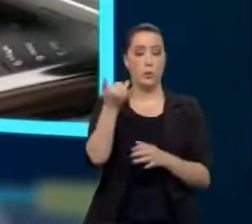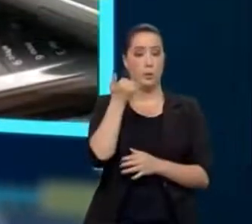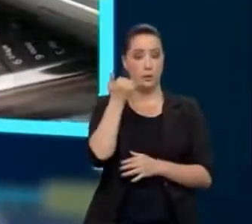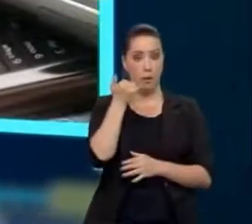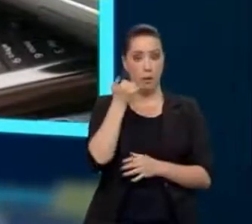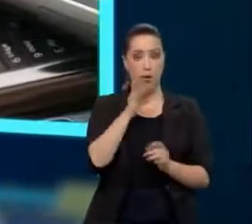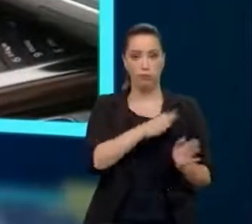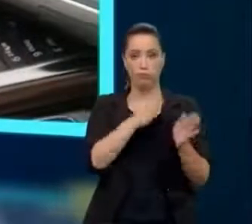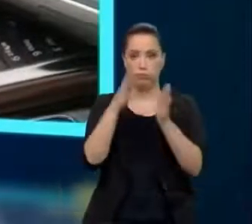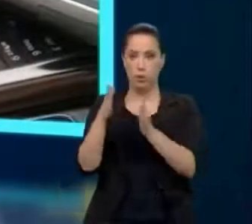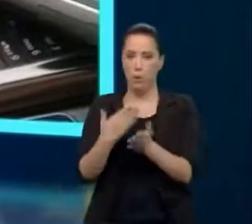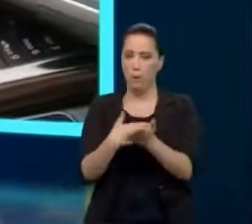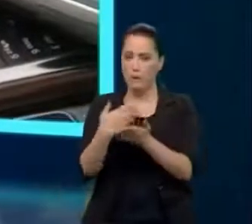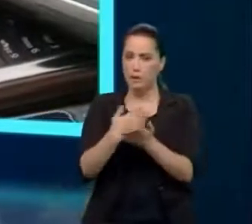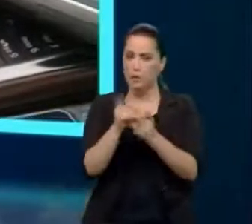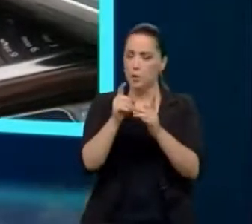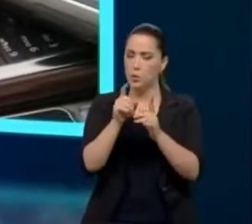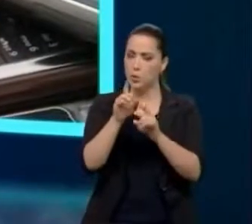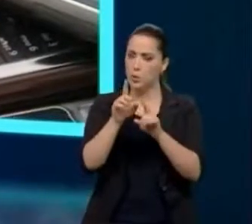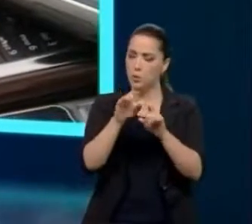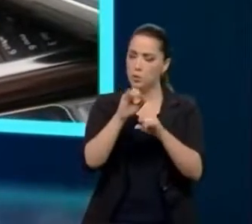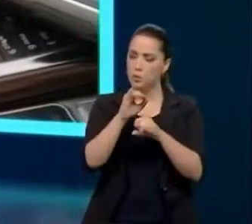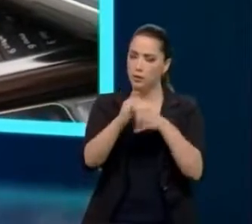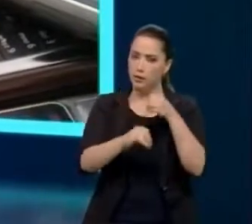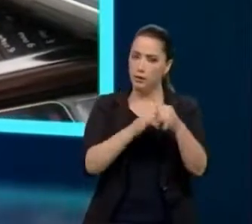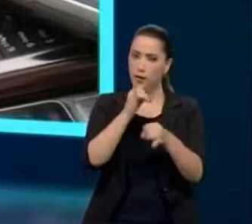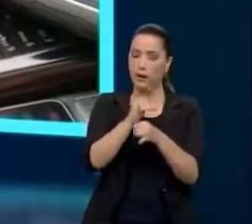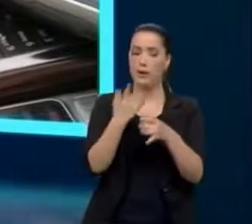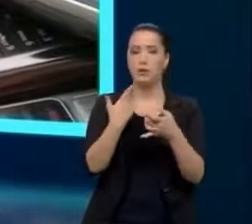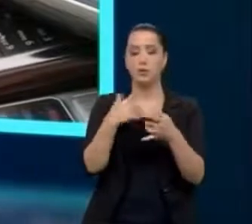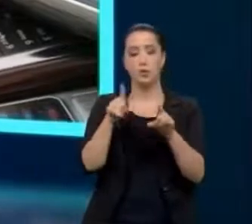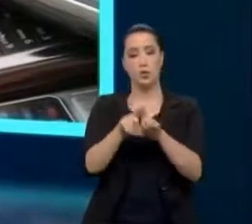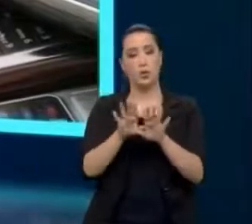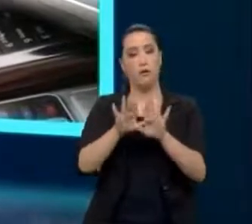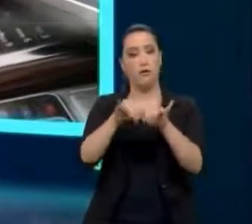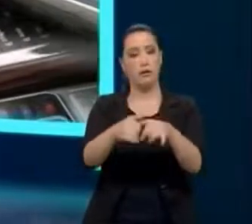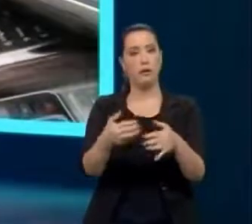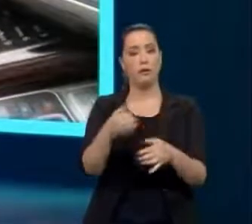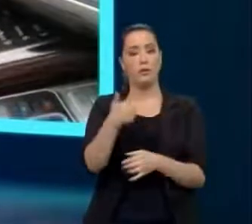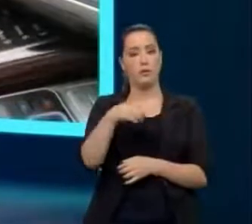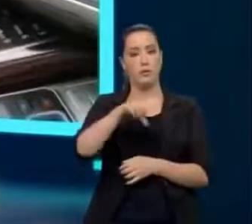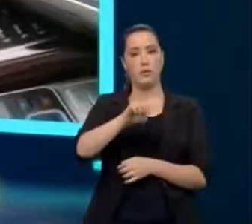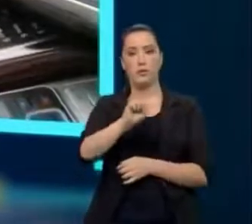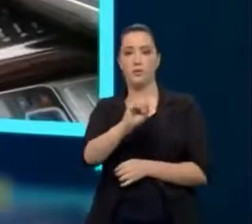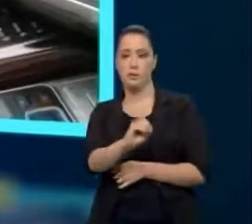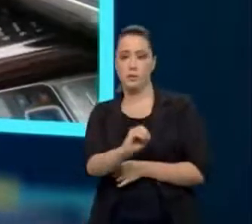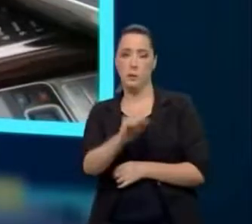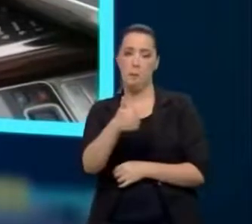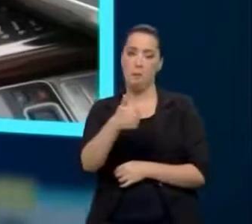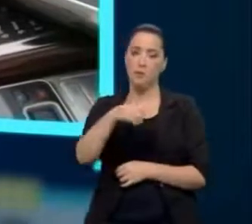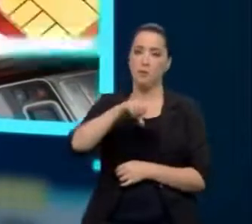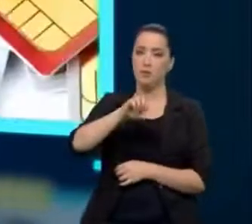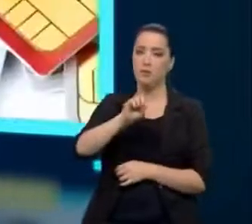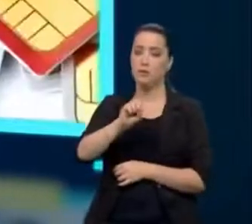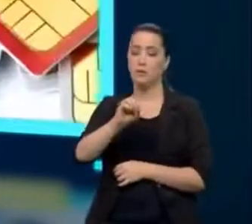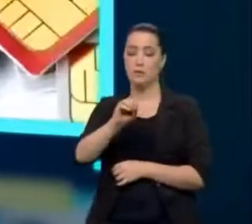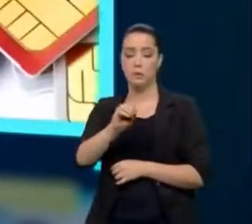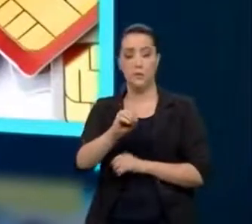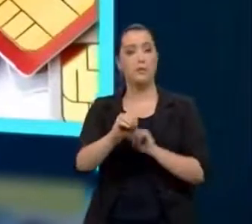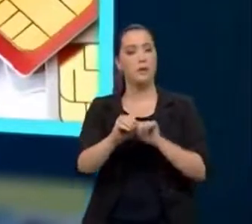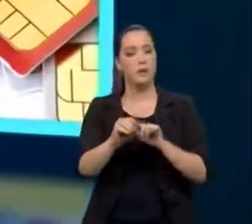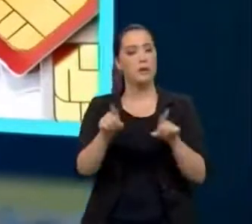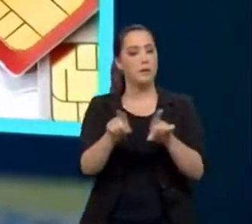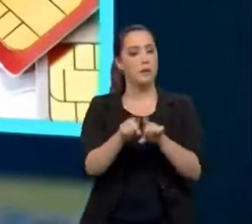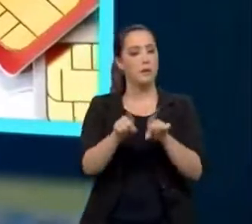como início da era digital, foi desenvolvida no final dos anos 80 e início dos anos 90.